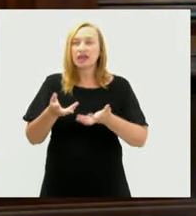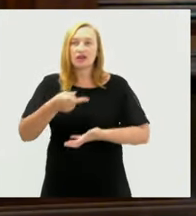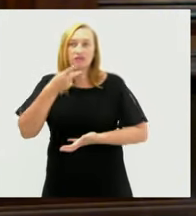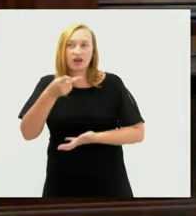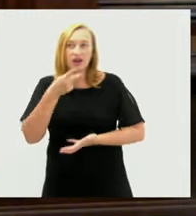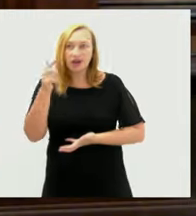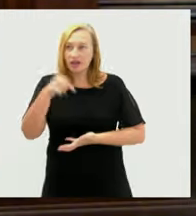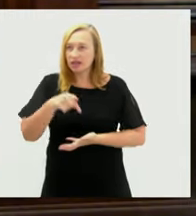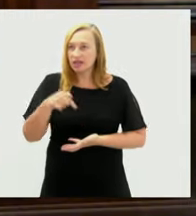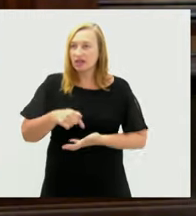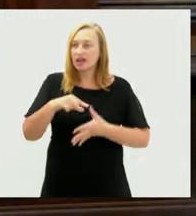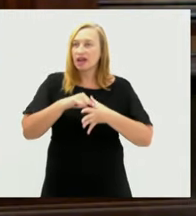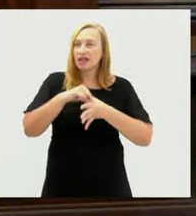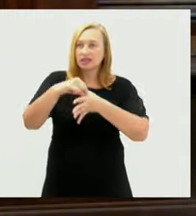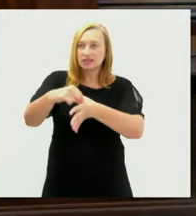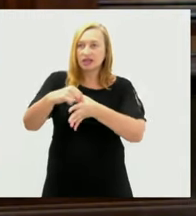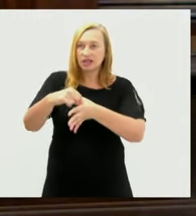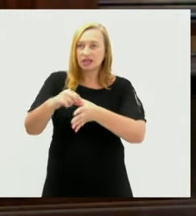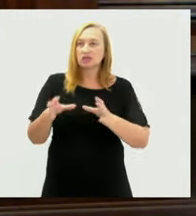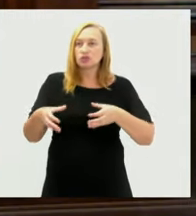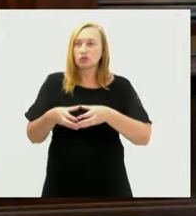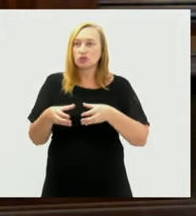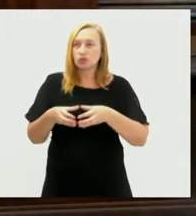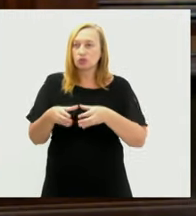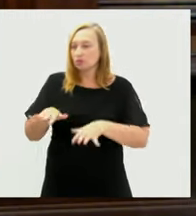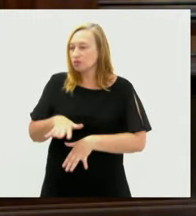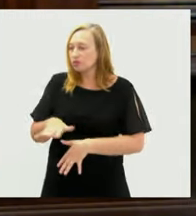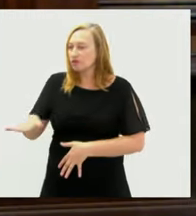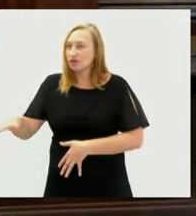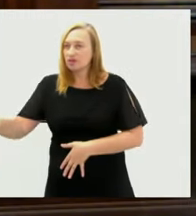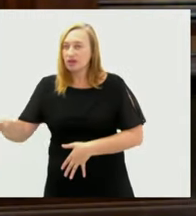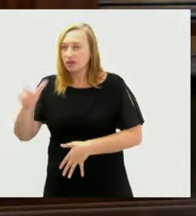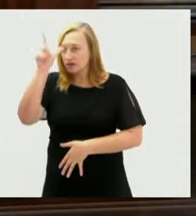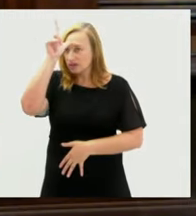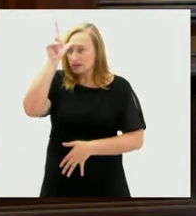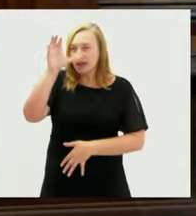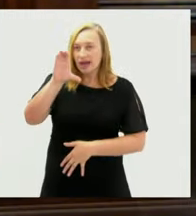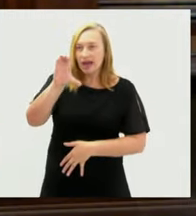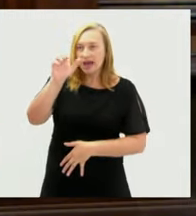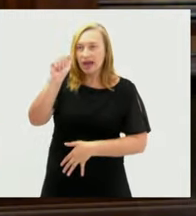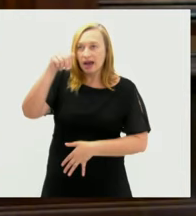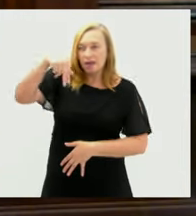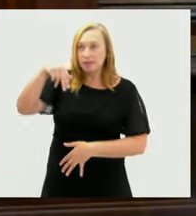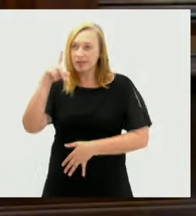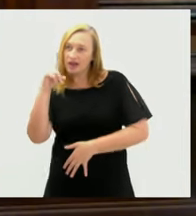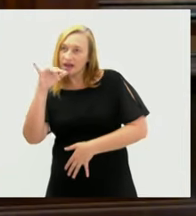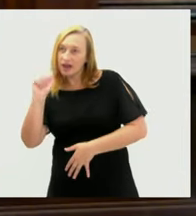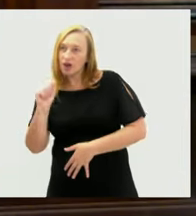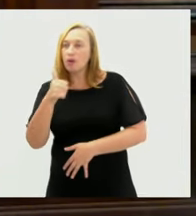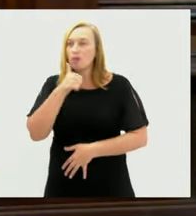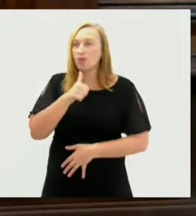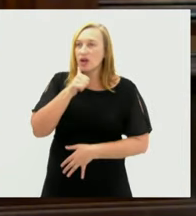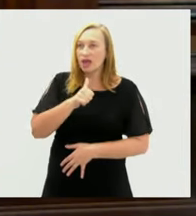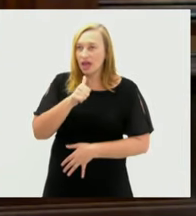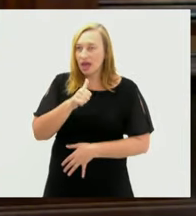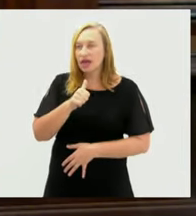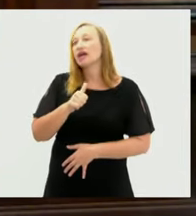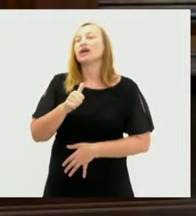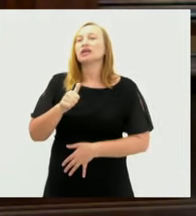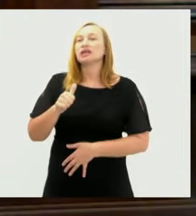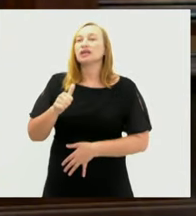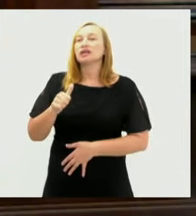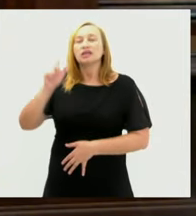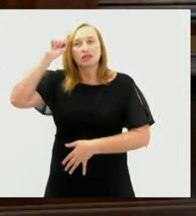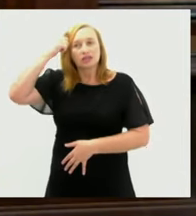a liderança comunitária do Complexo do Alemão, Camila Moradia, uma mulher negra que tem seus filhos criados na favela